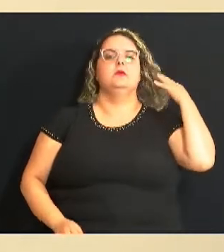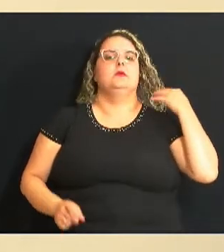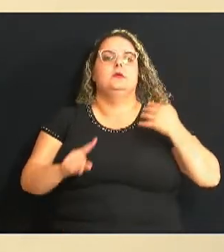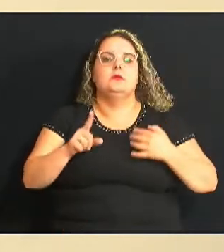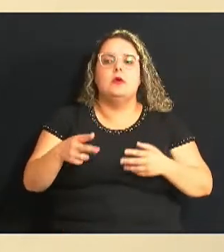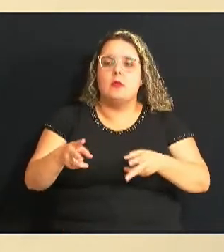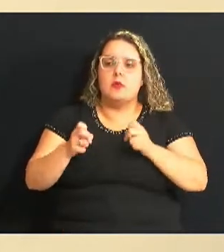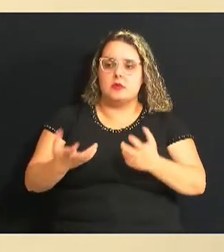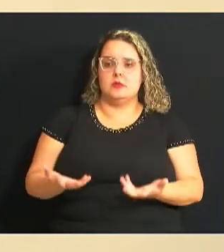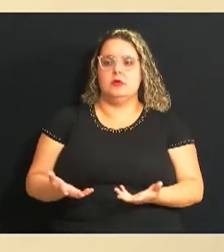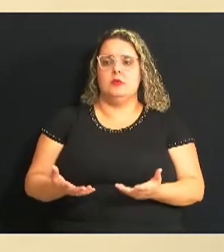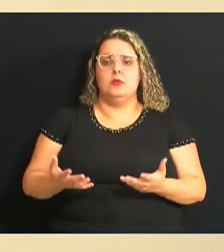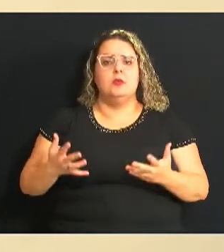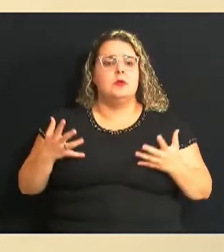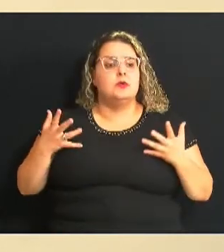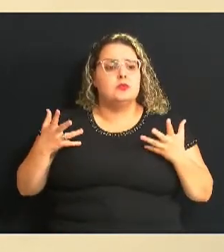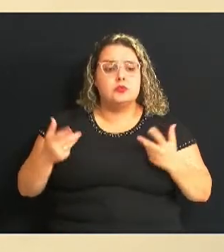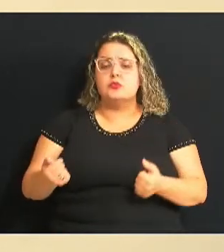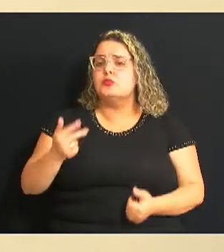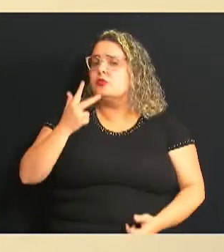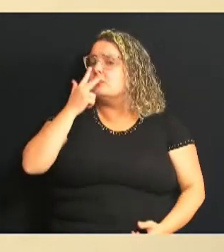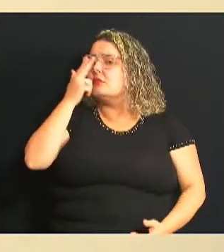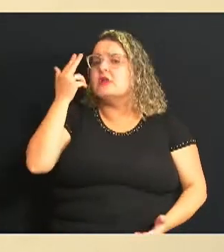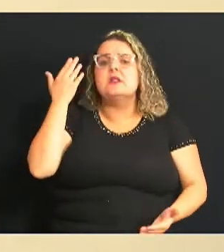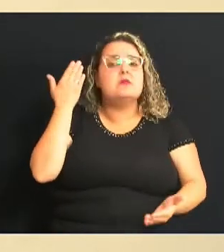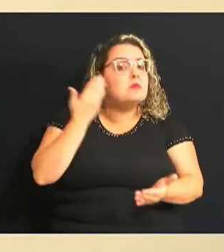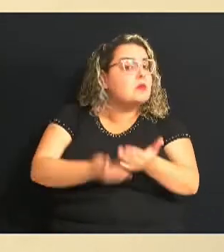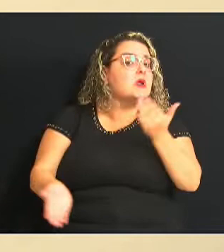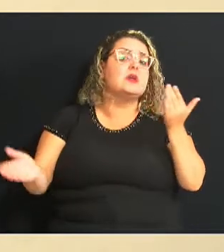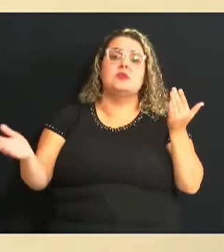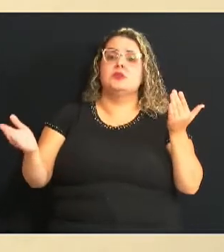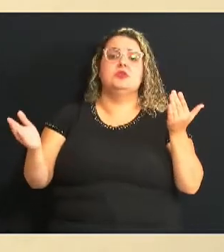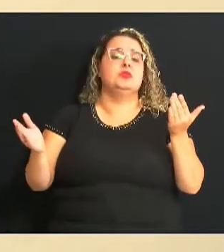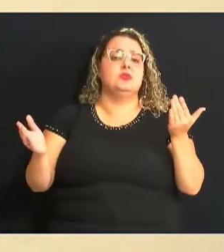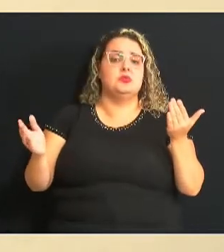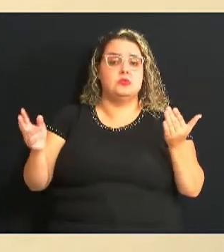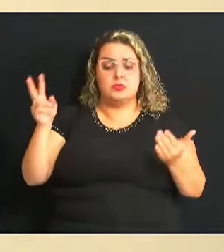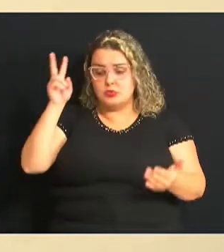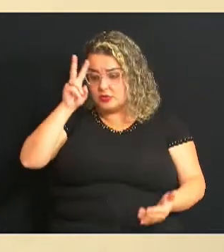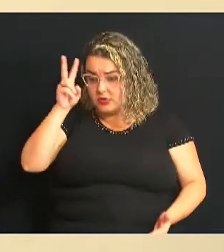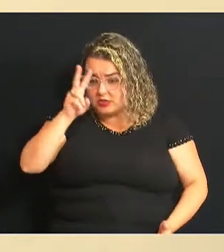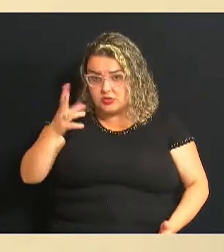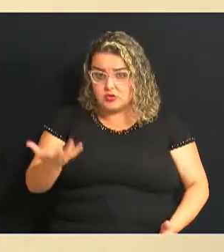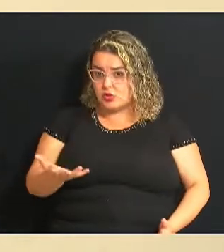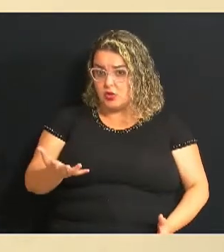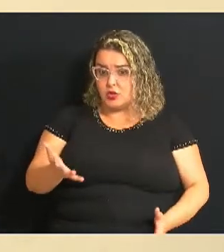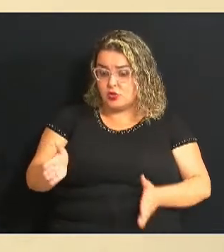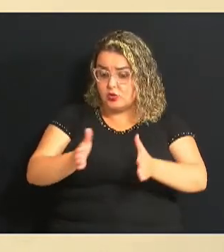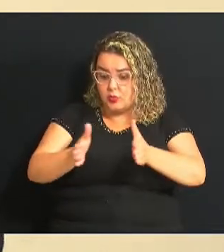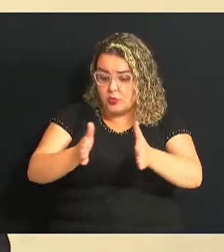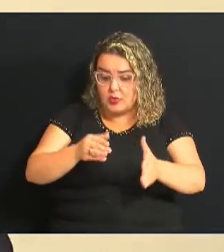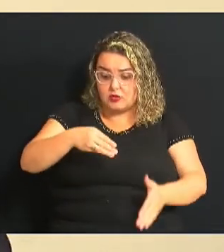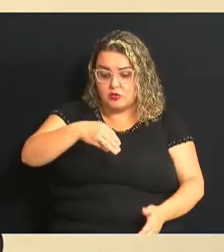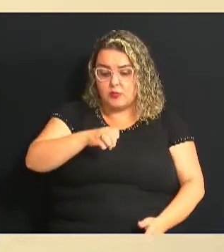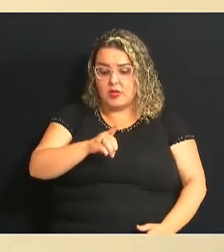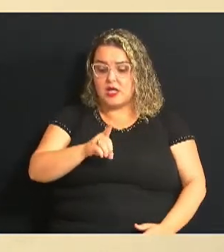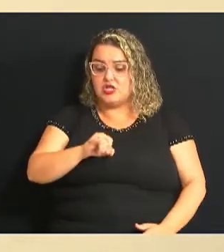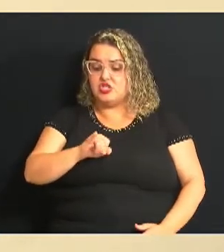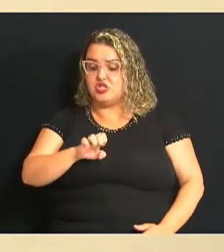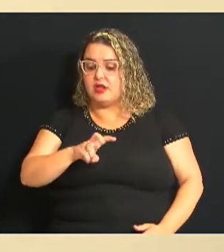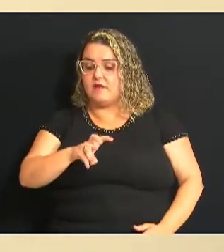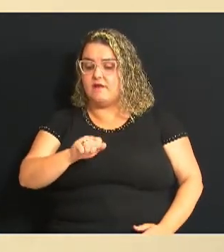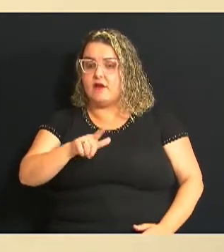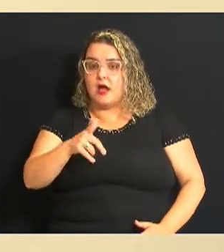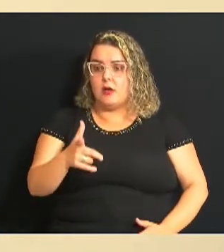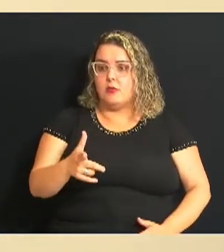parecia perdido na história do mundo medieval, na a chamada Idade